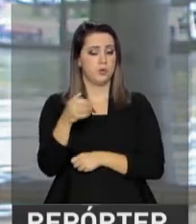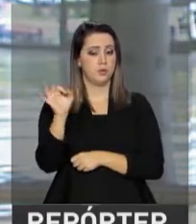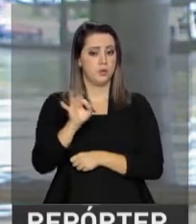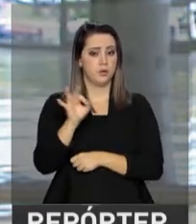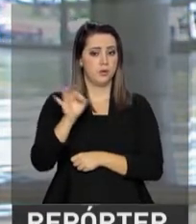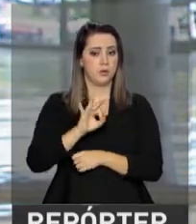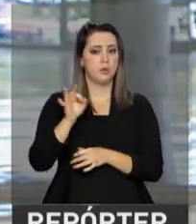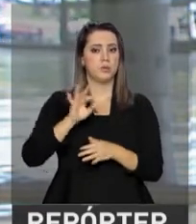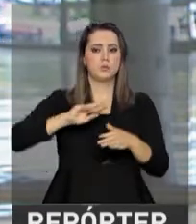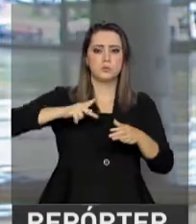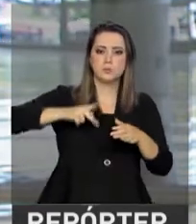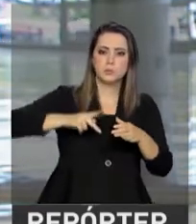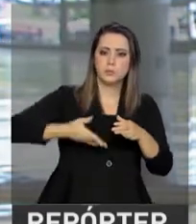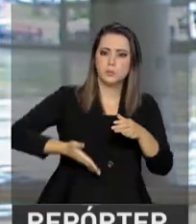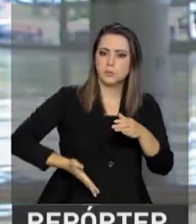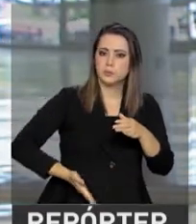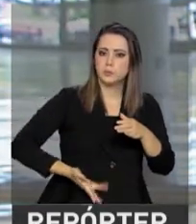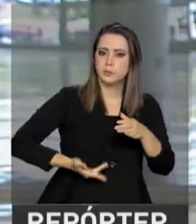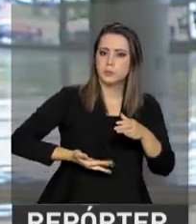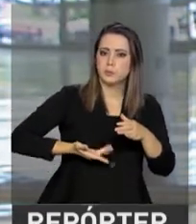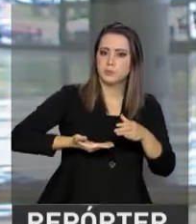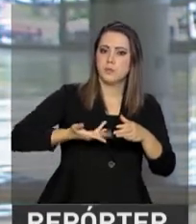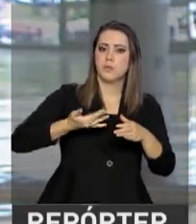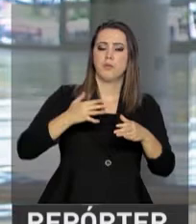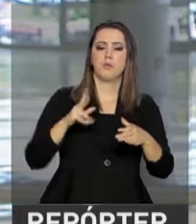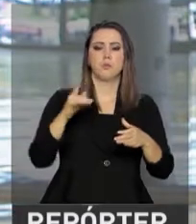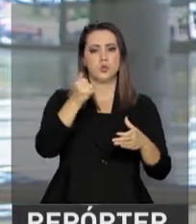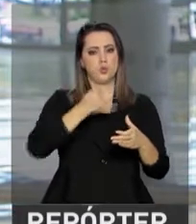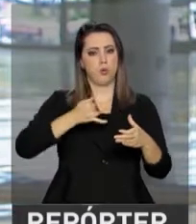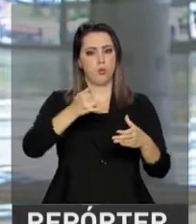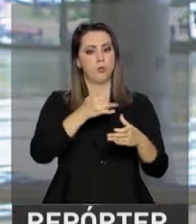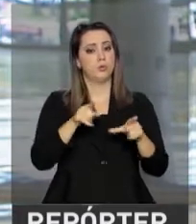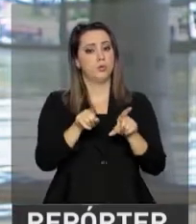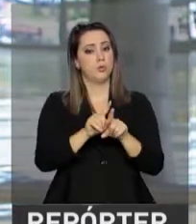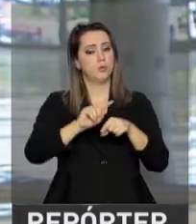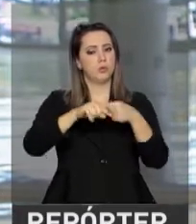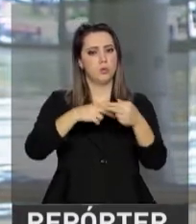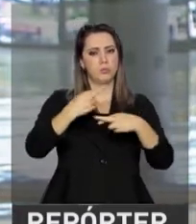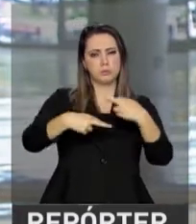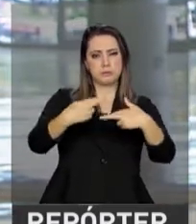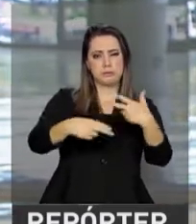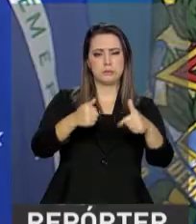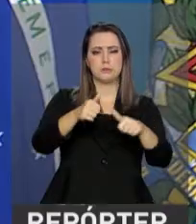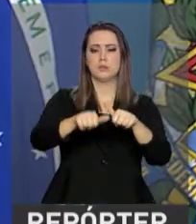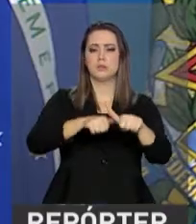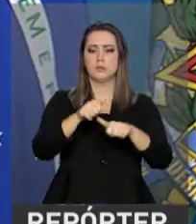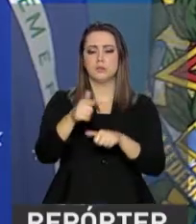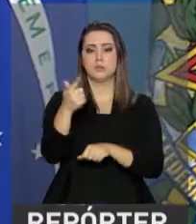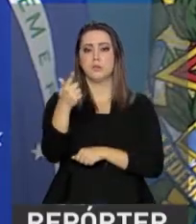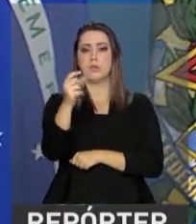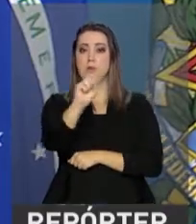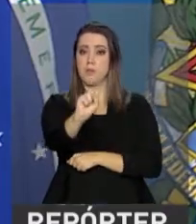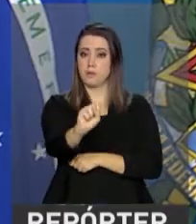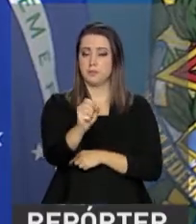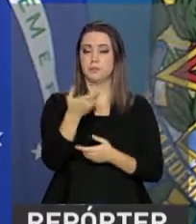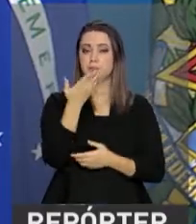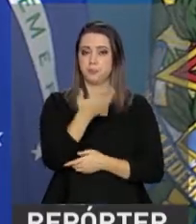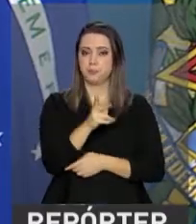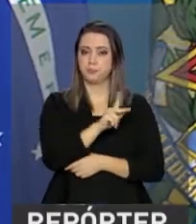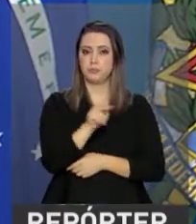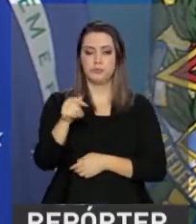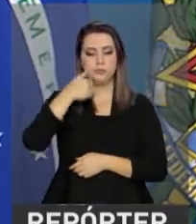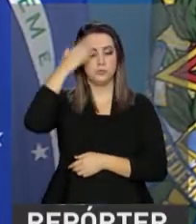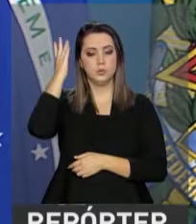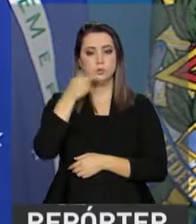para a área de exploração e produção o restante para refino e gás natural o presidente michel temer destacou